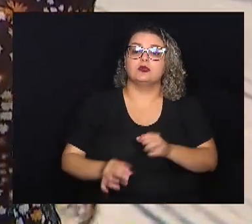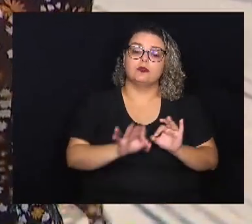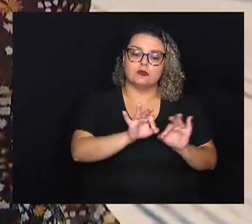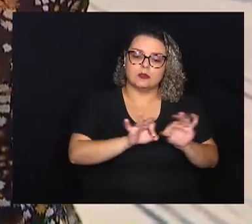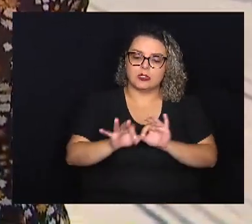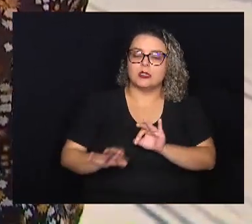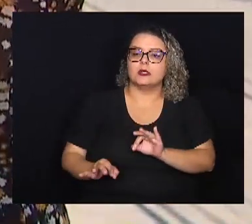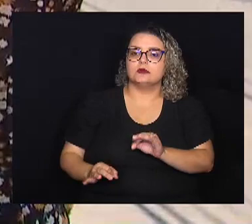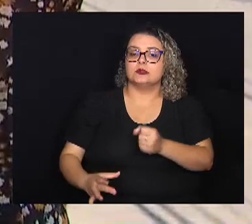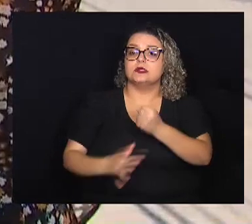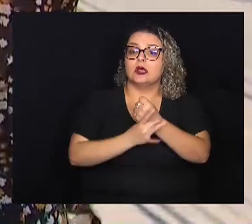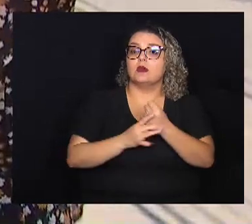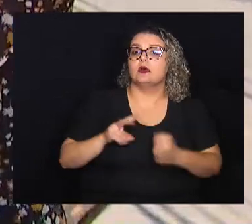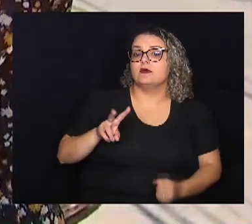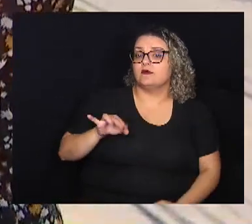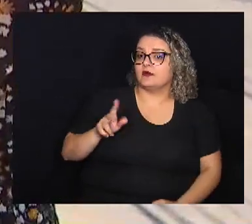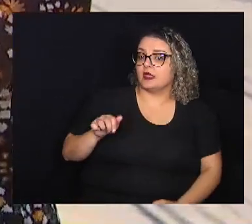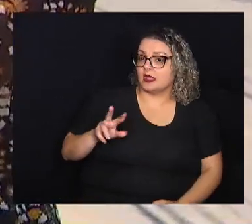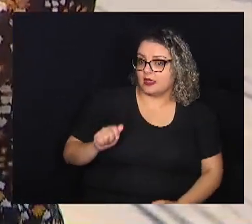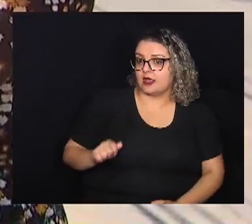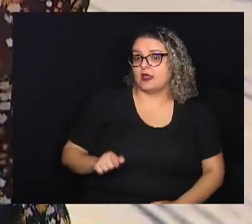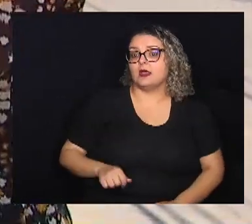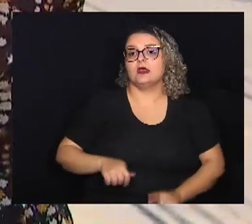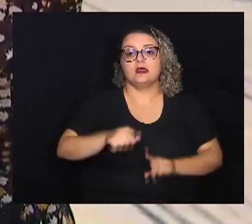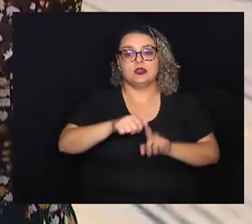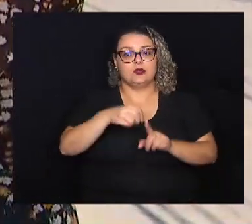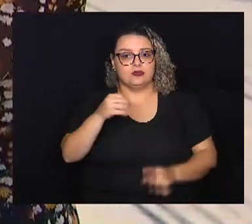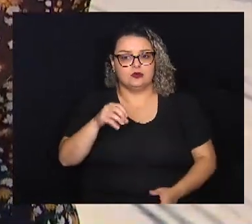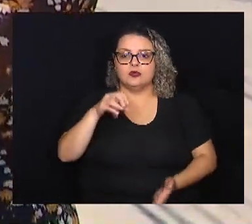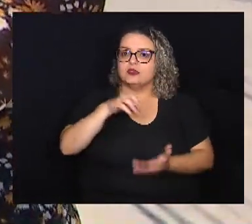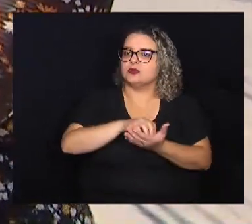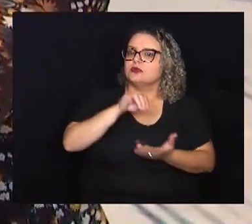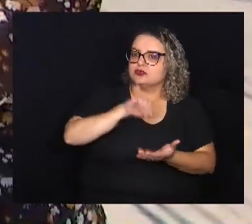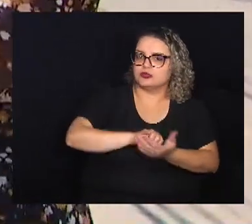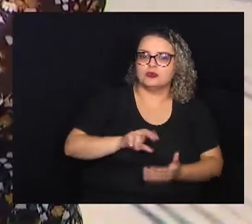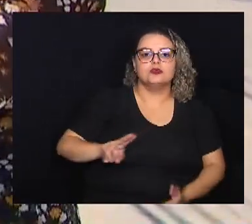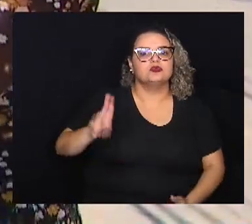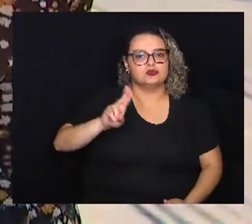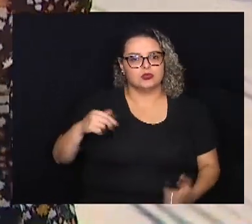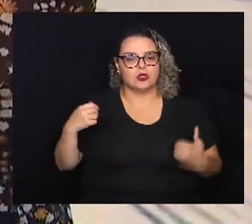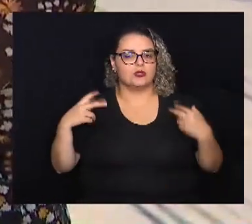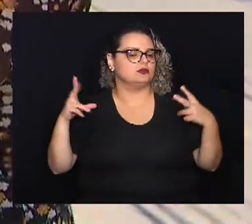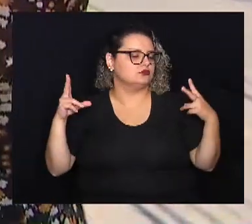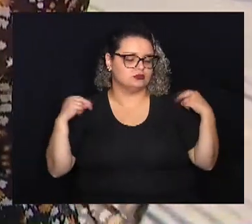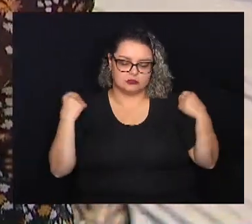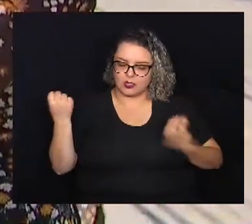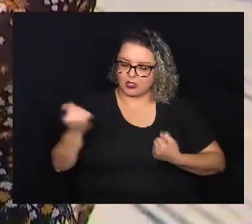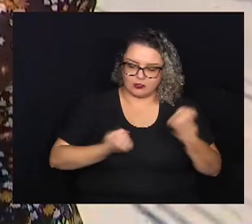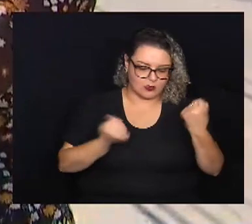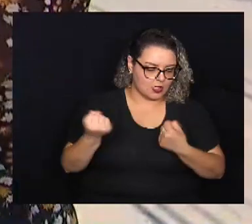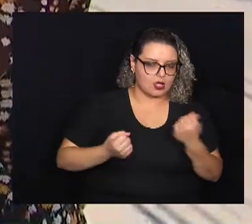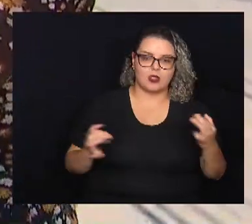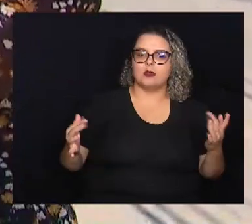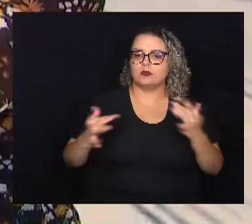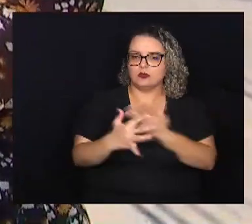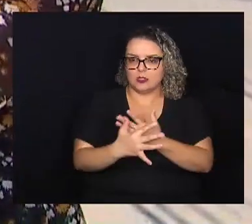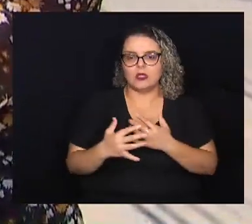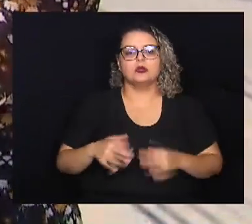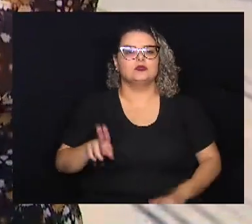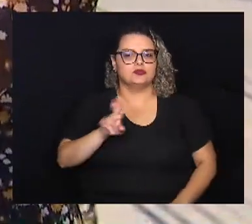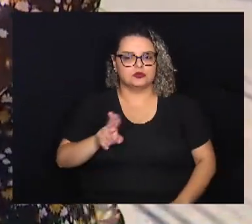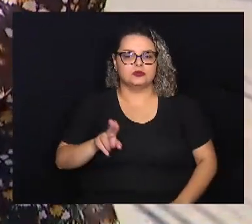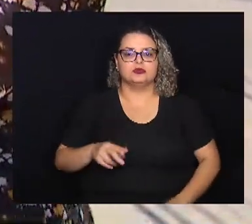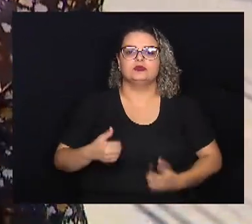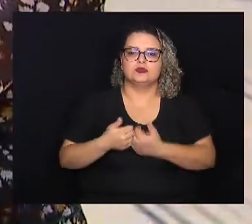ainda na primeira semana de outubro a gente ainda tem ações acontecendo para usuários do transporte público, para pedestres, motoristas e motociclistas. Quem quiser